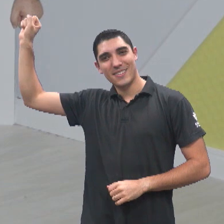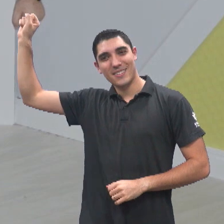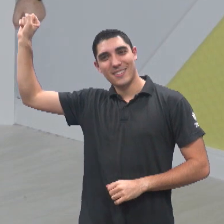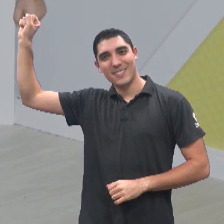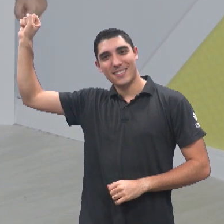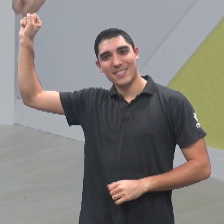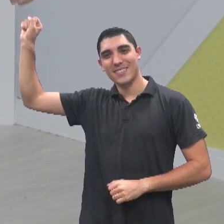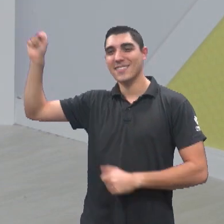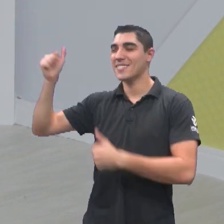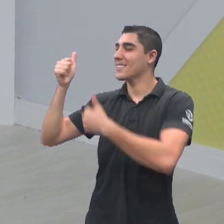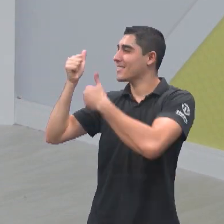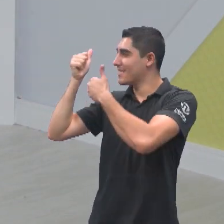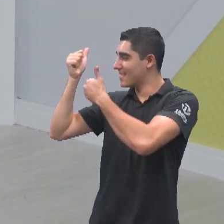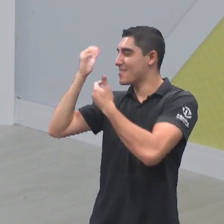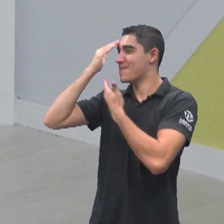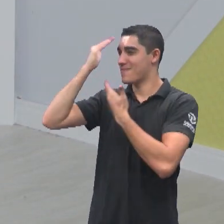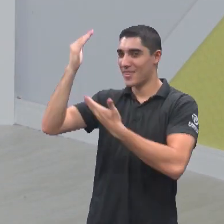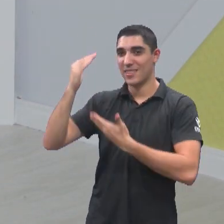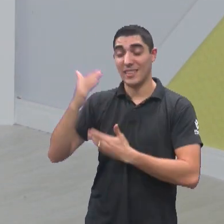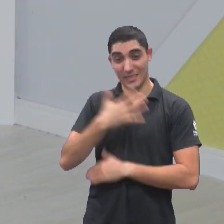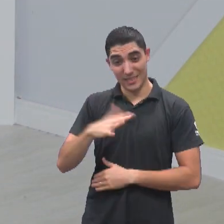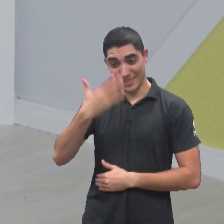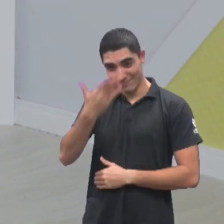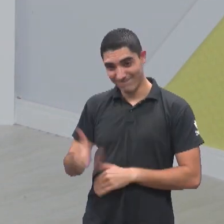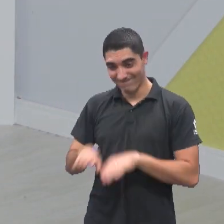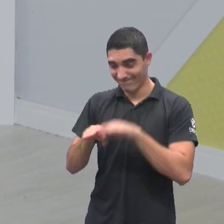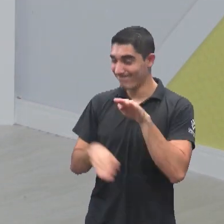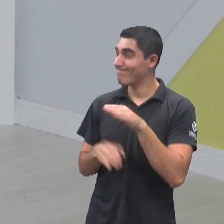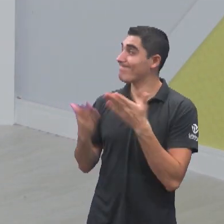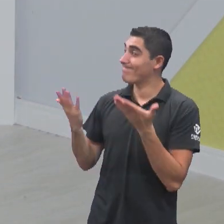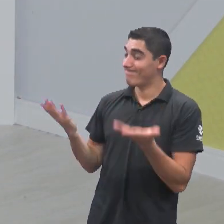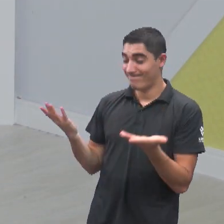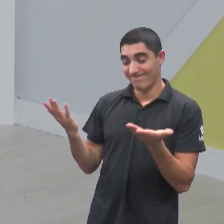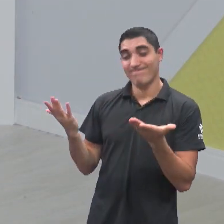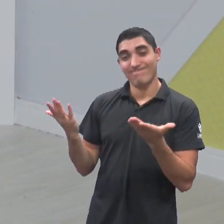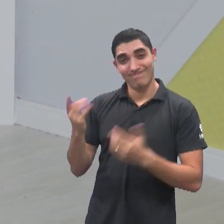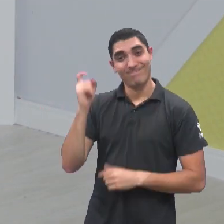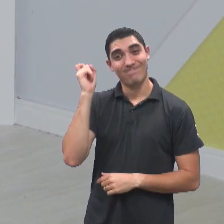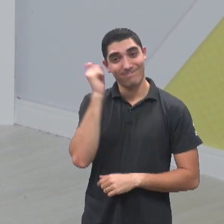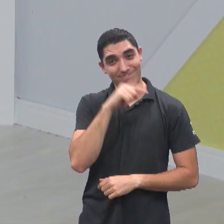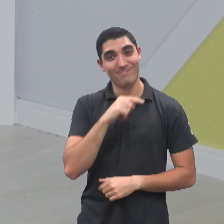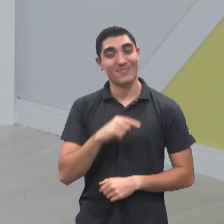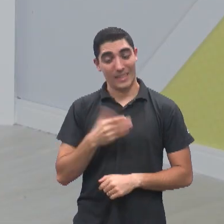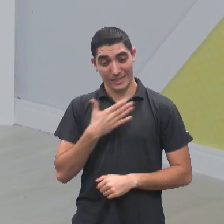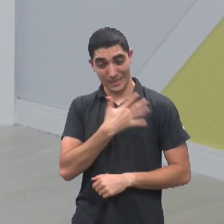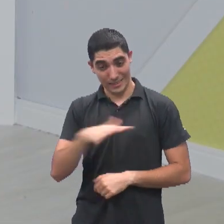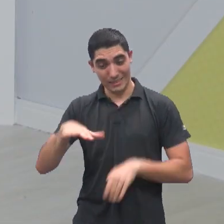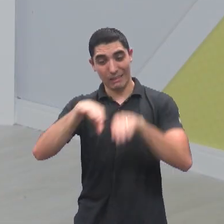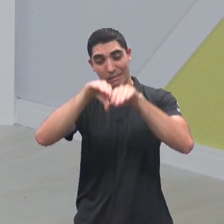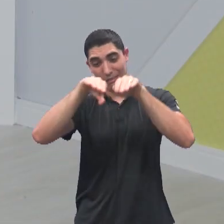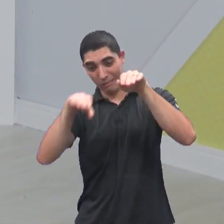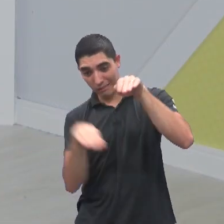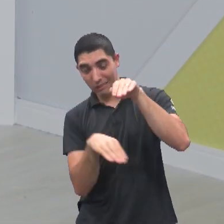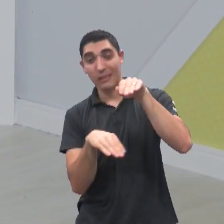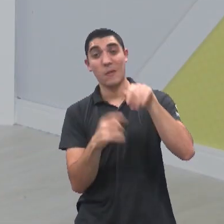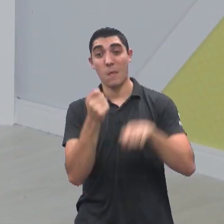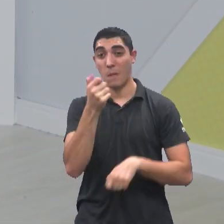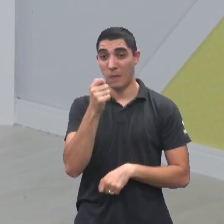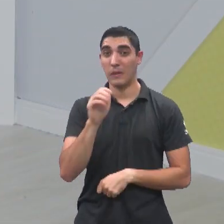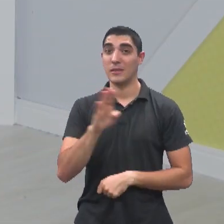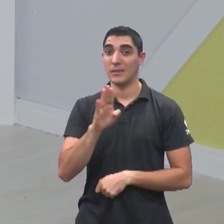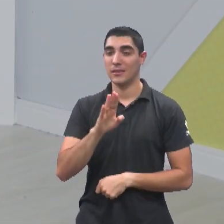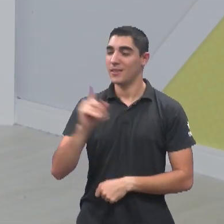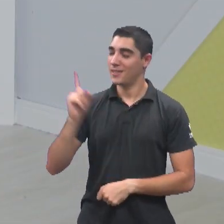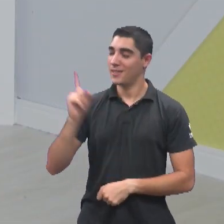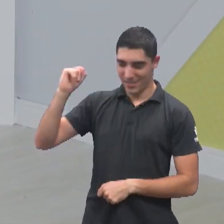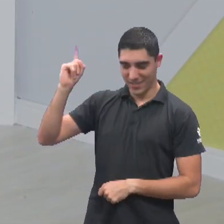seja sempre muito bem-vindo. O Santos vai cair, hein? Que coisa. Mal começou e já entra fadado ao rebaixamento. Vai cair ou não vai,